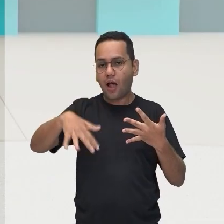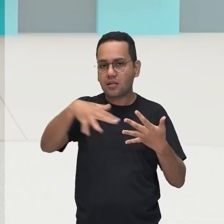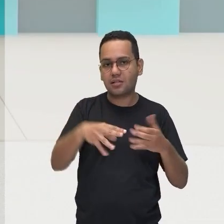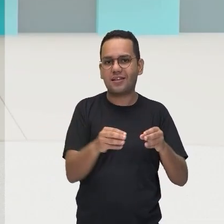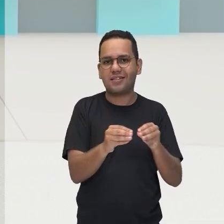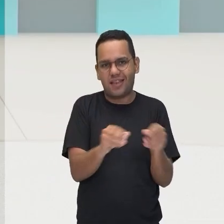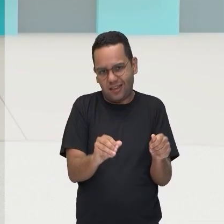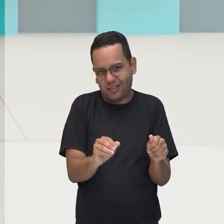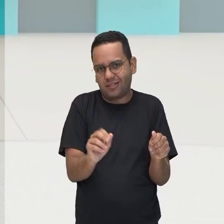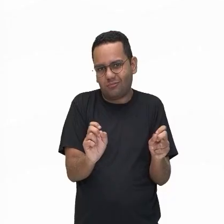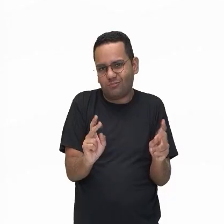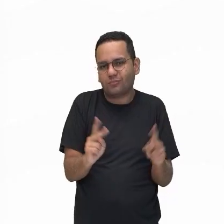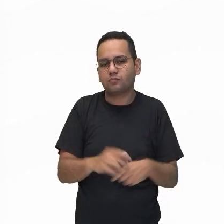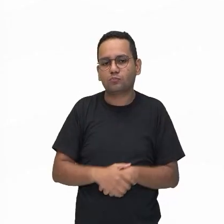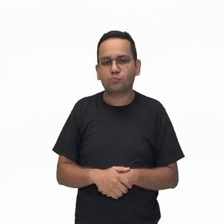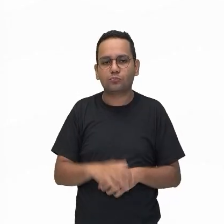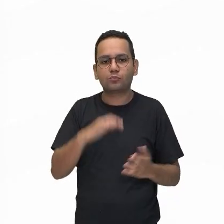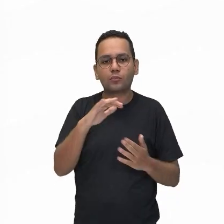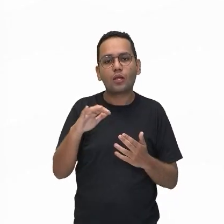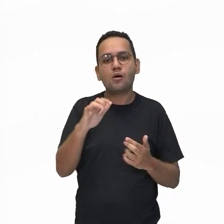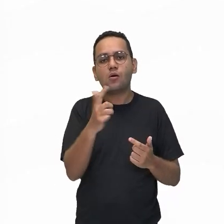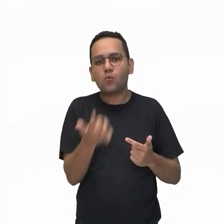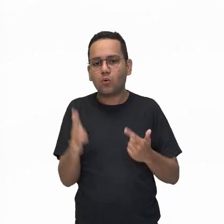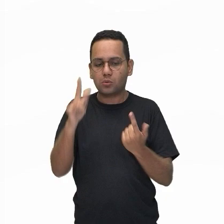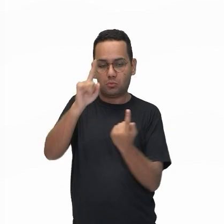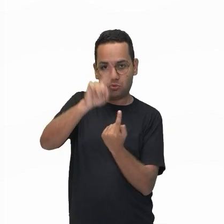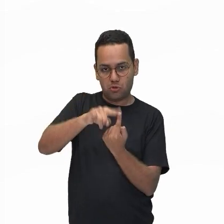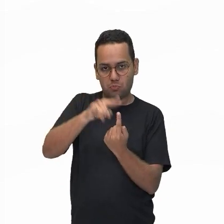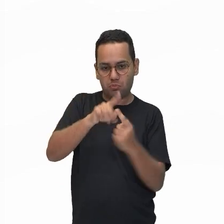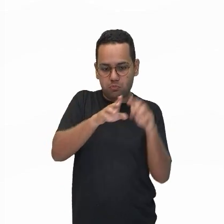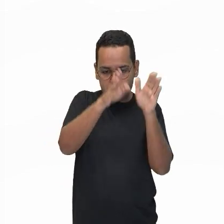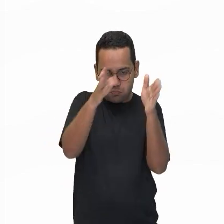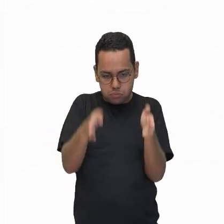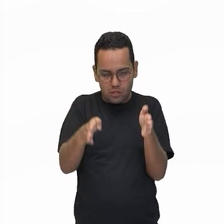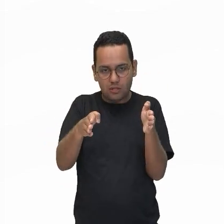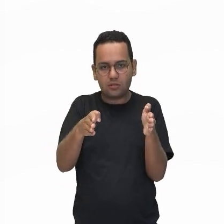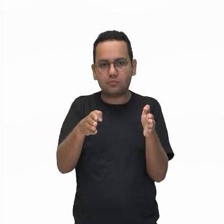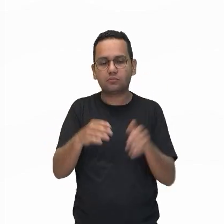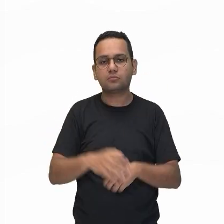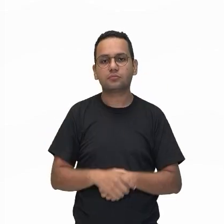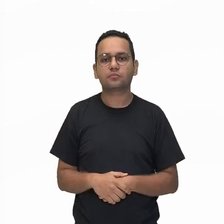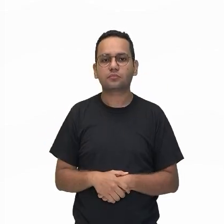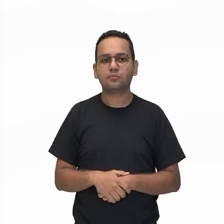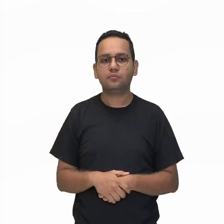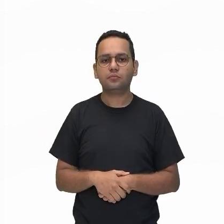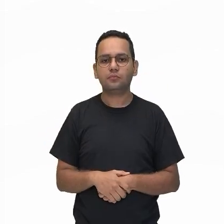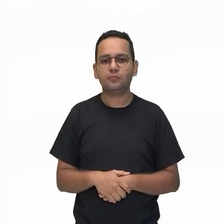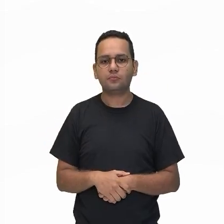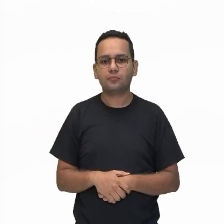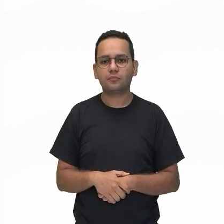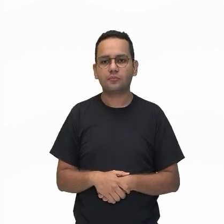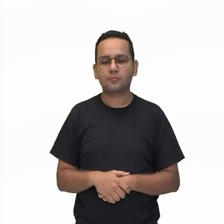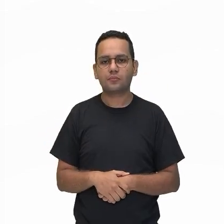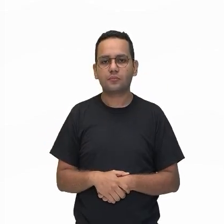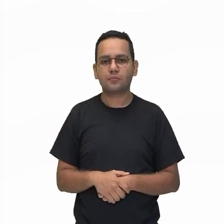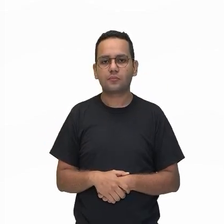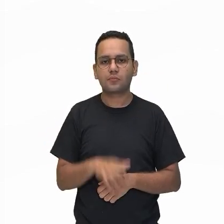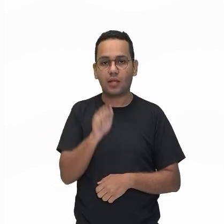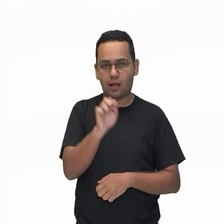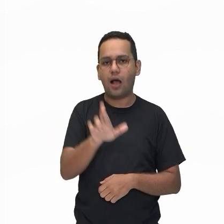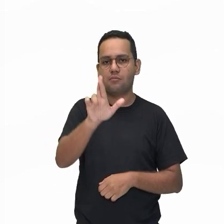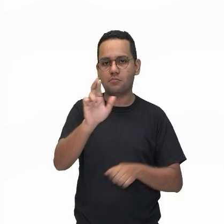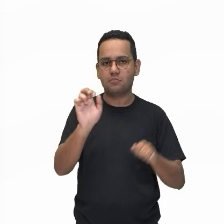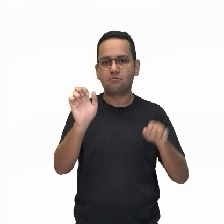Agora nós vamos conhecer a nossa segunda classificação dentro dessas práticas corporais de aventura na natureza, agora no